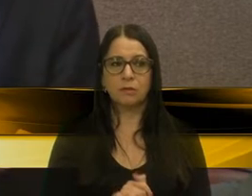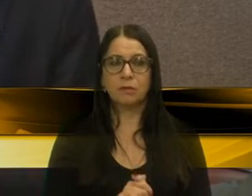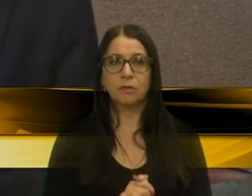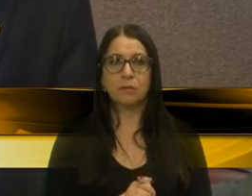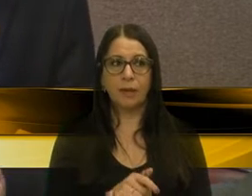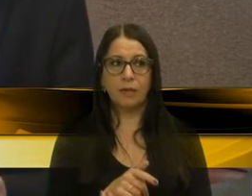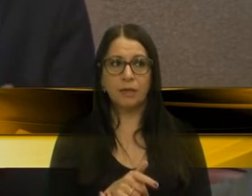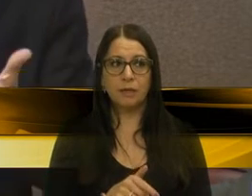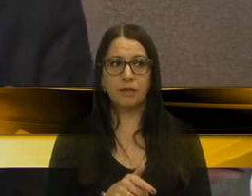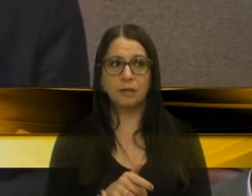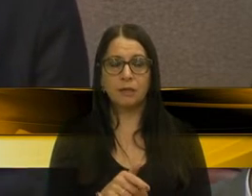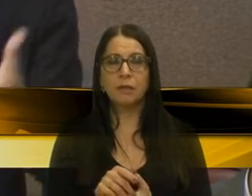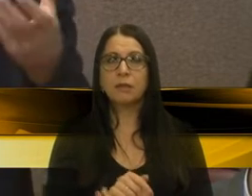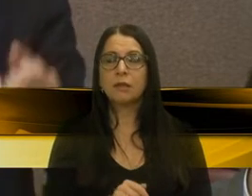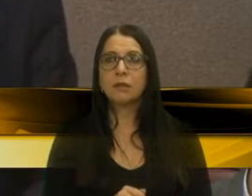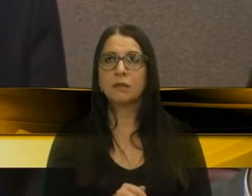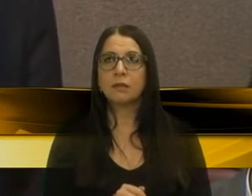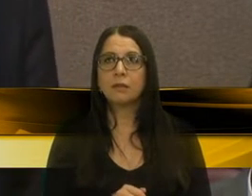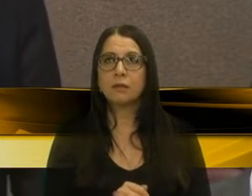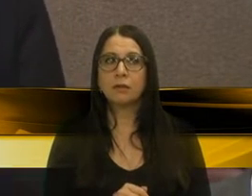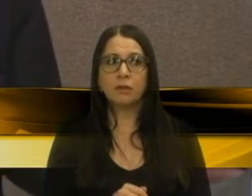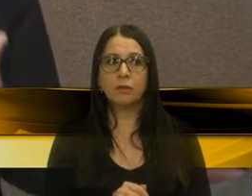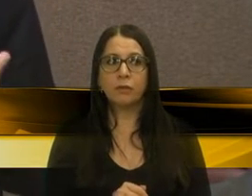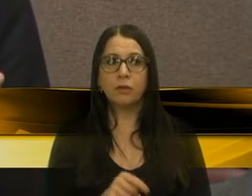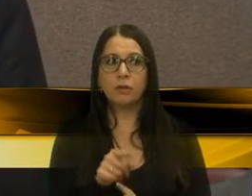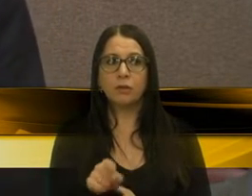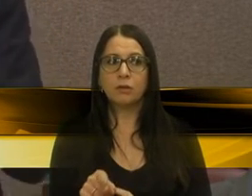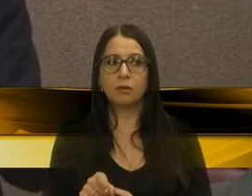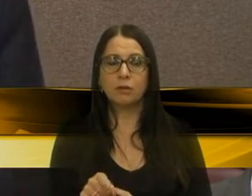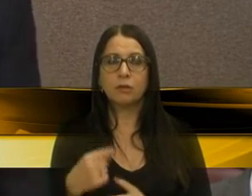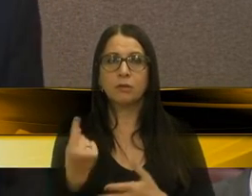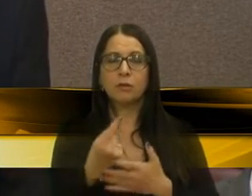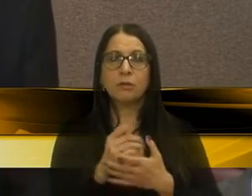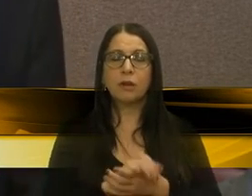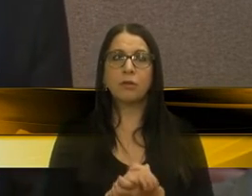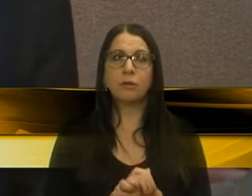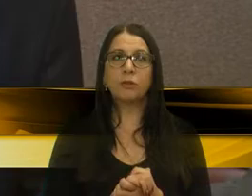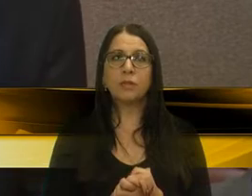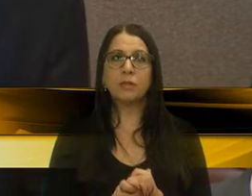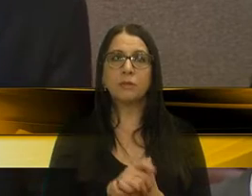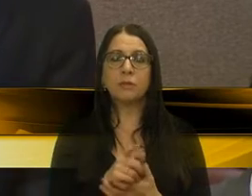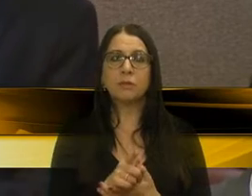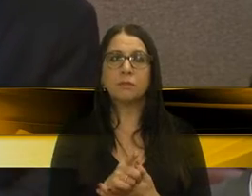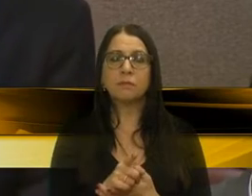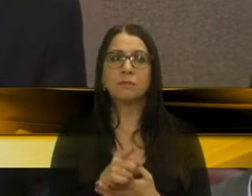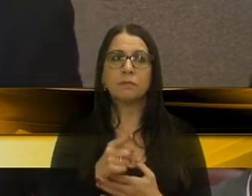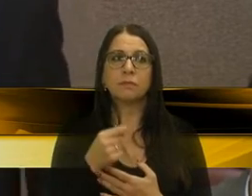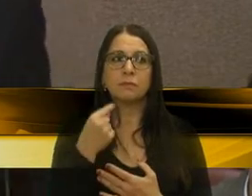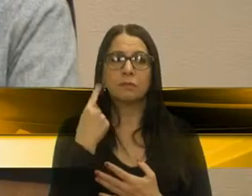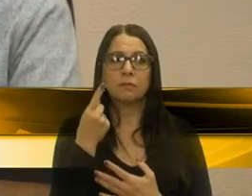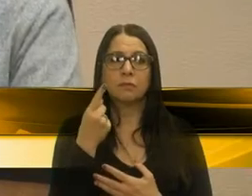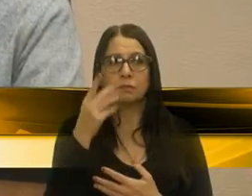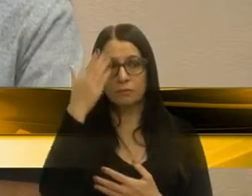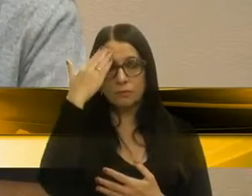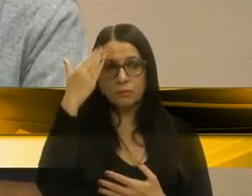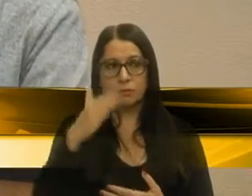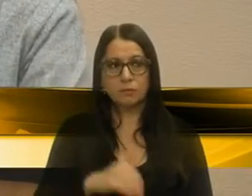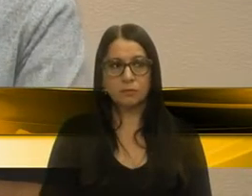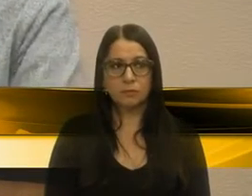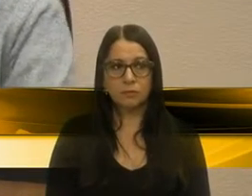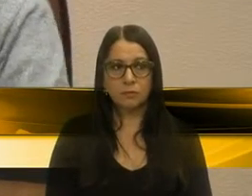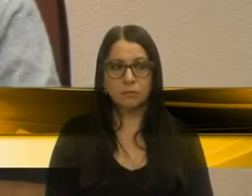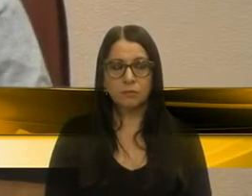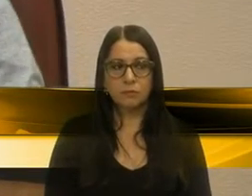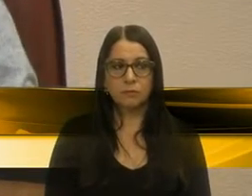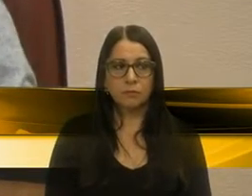então, podemos dizer assim, está em luto. Mas que Deus console, volto a dizer, a família e familiares. Era isso, senhor presidente. Meu muito obrigado. Vereador Fiuza.